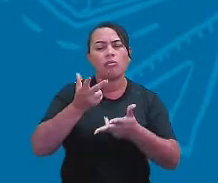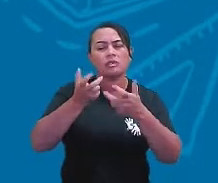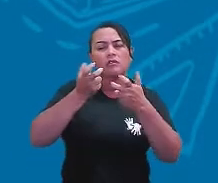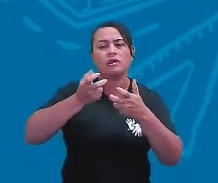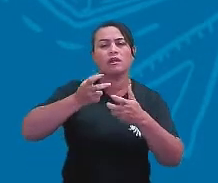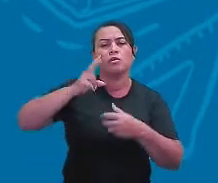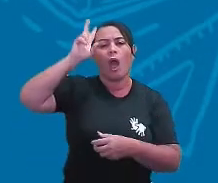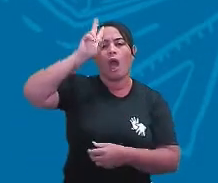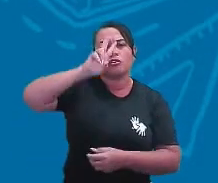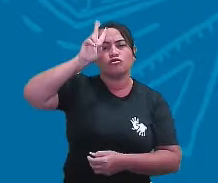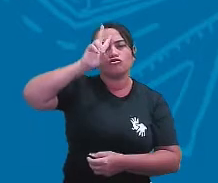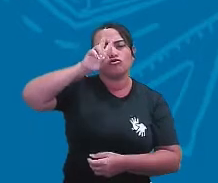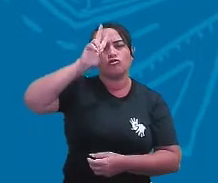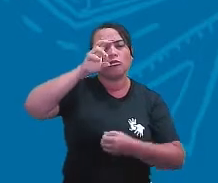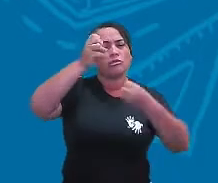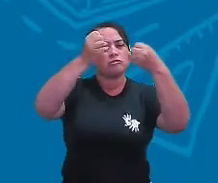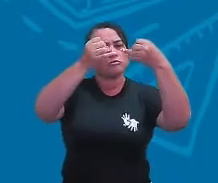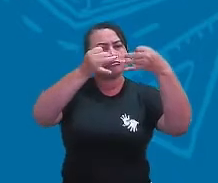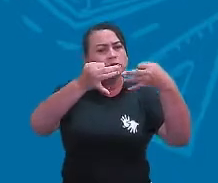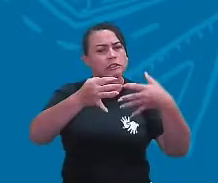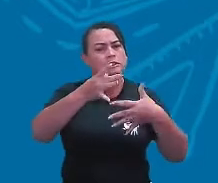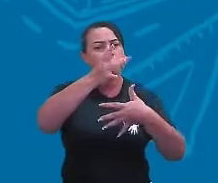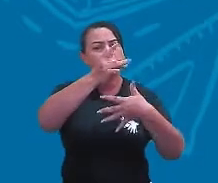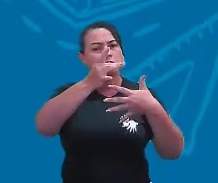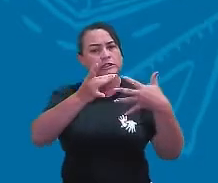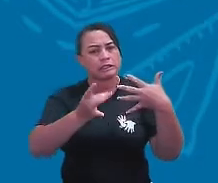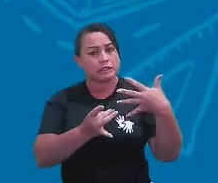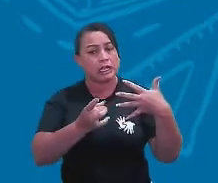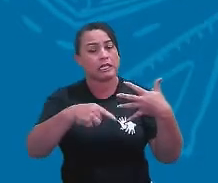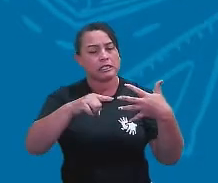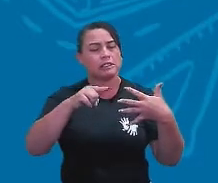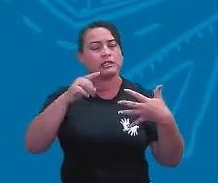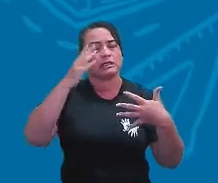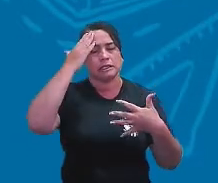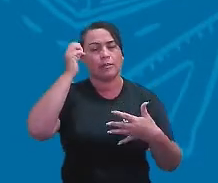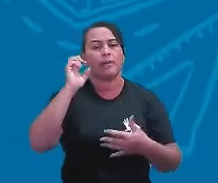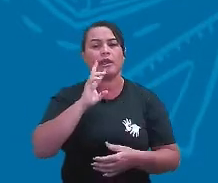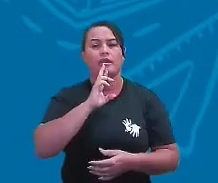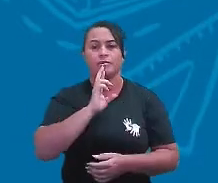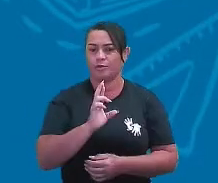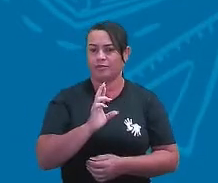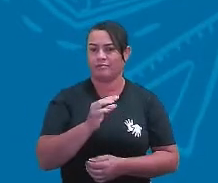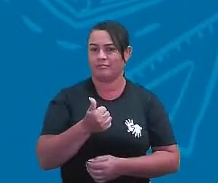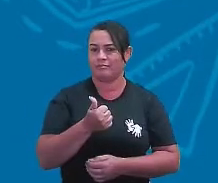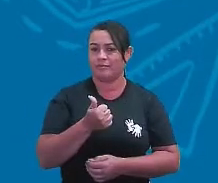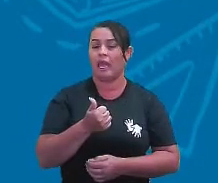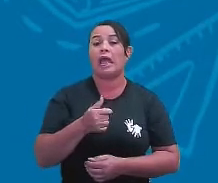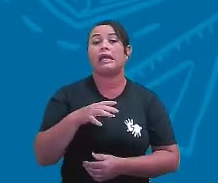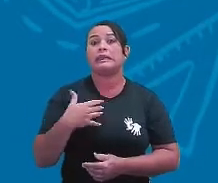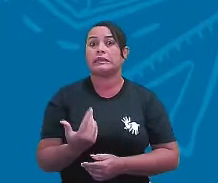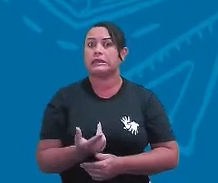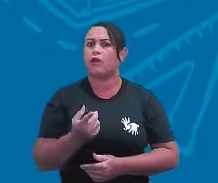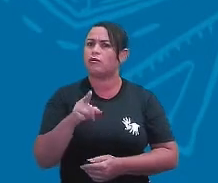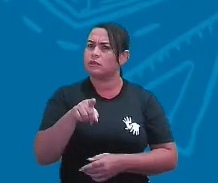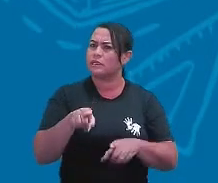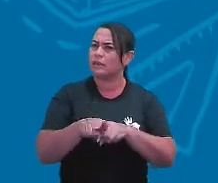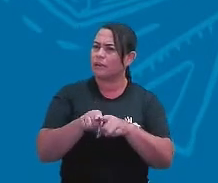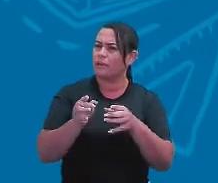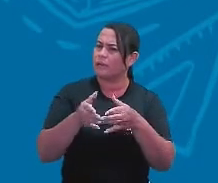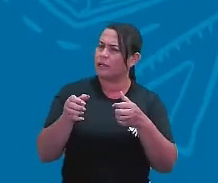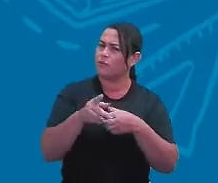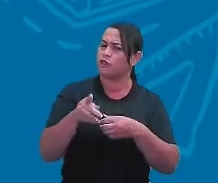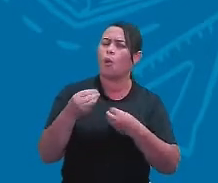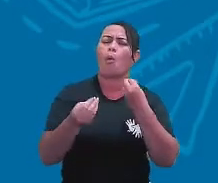das Tabocas, se liga no que a gente vai tratar aqui para que a gente possa resolver o problema. Ah, e a senhora pede também, professor,